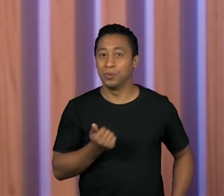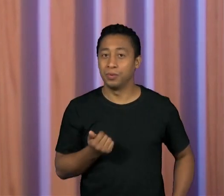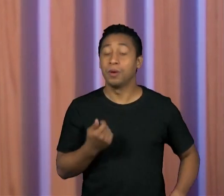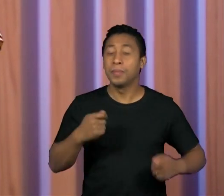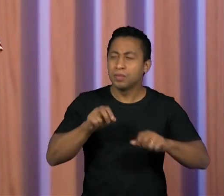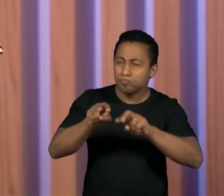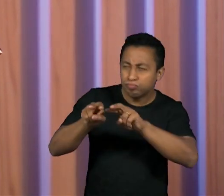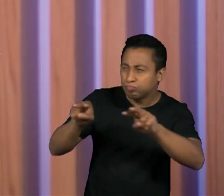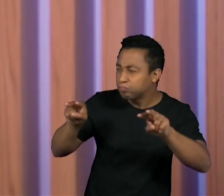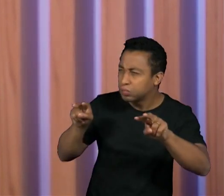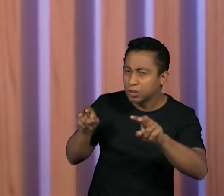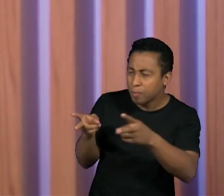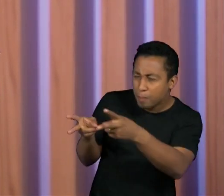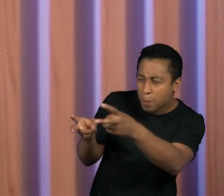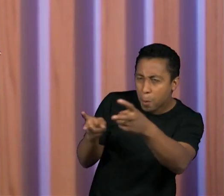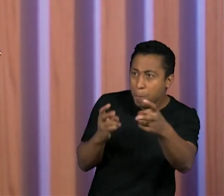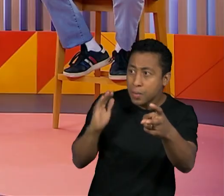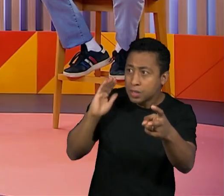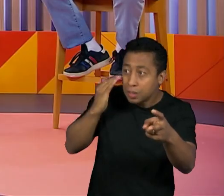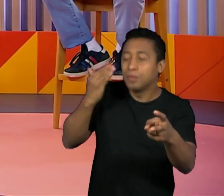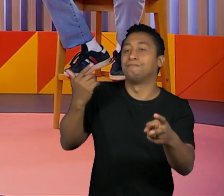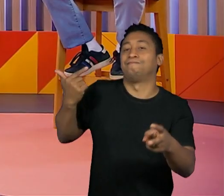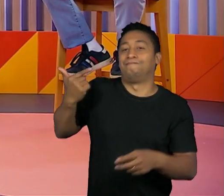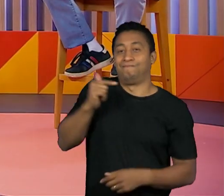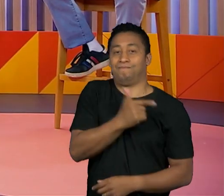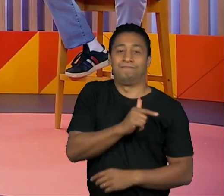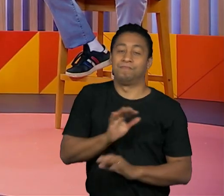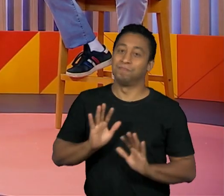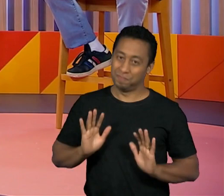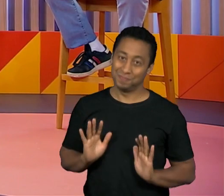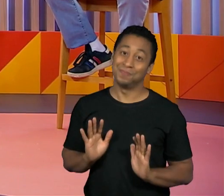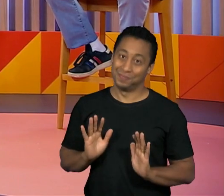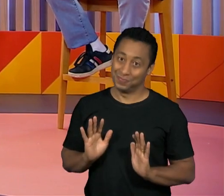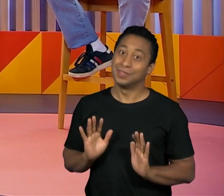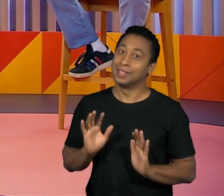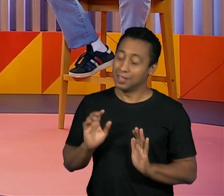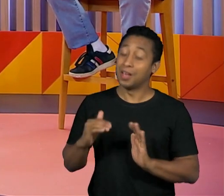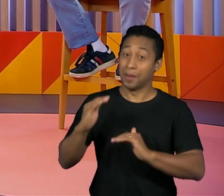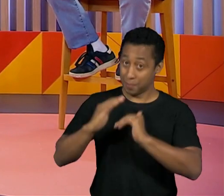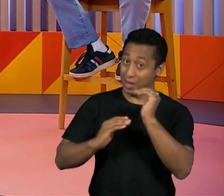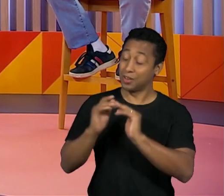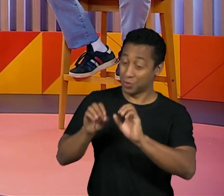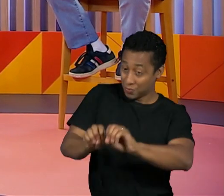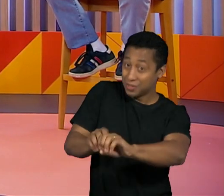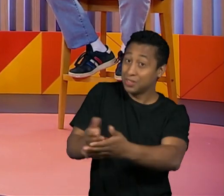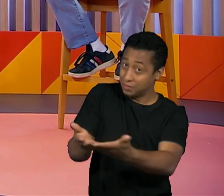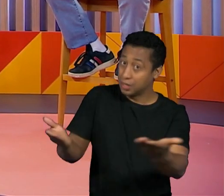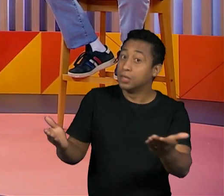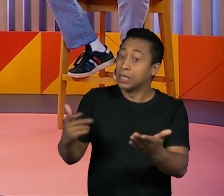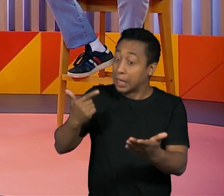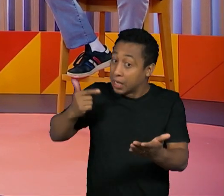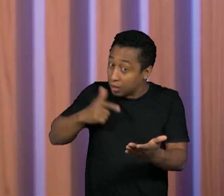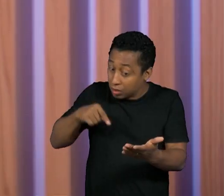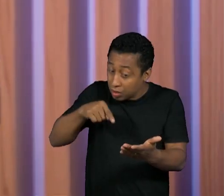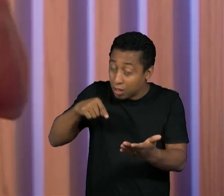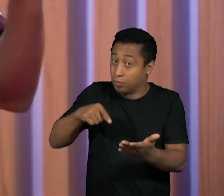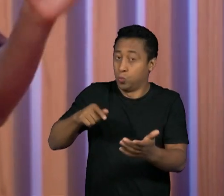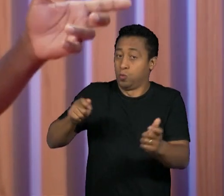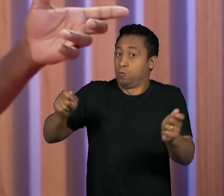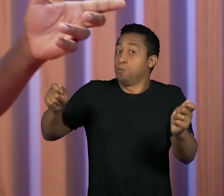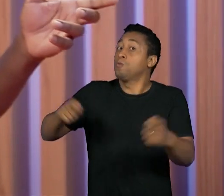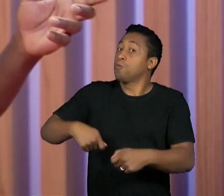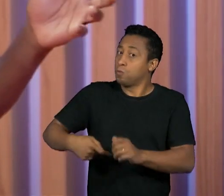enxergar. Então, é muito potente. Muito. Né? E, assim,